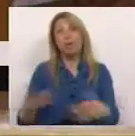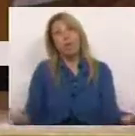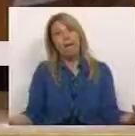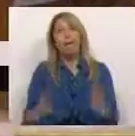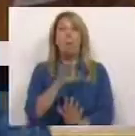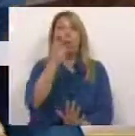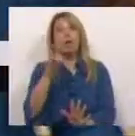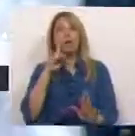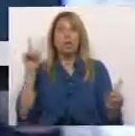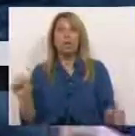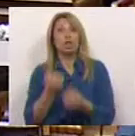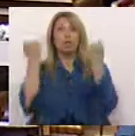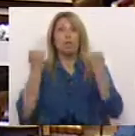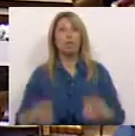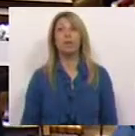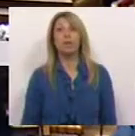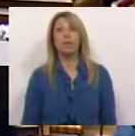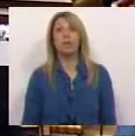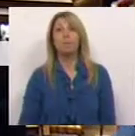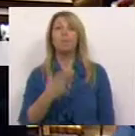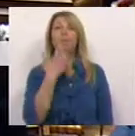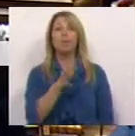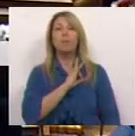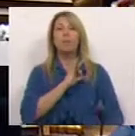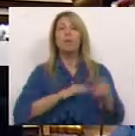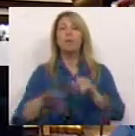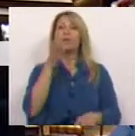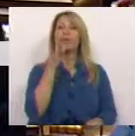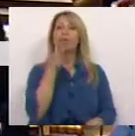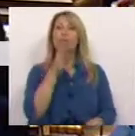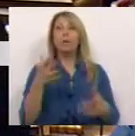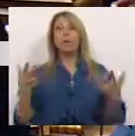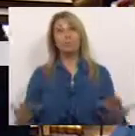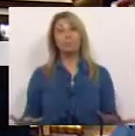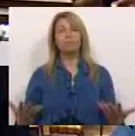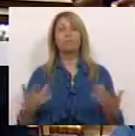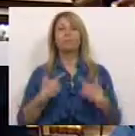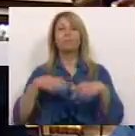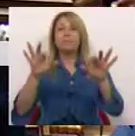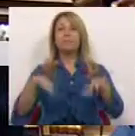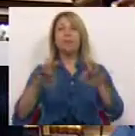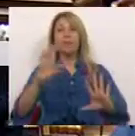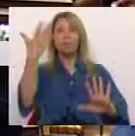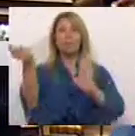de sobrevivência. Muito obrigado, Sr. Deputado. Chegamos assim ao fim do